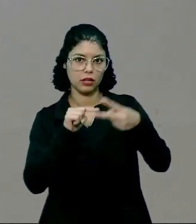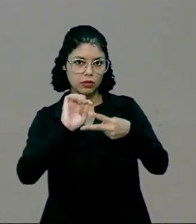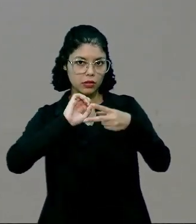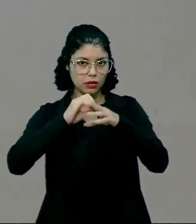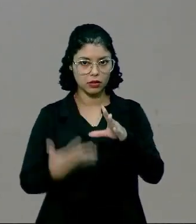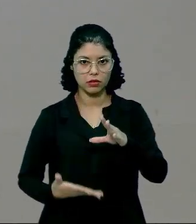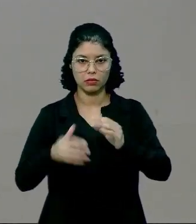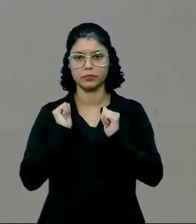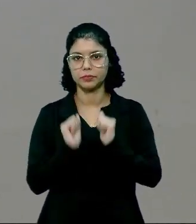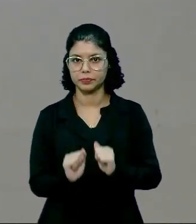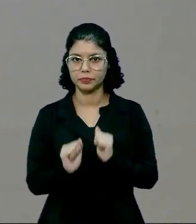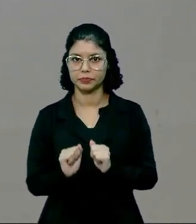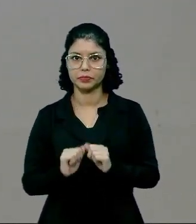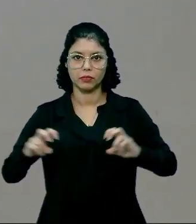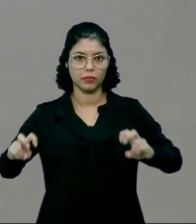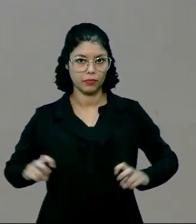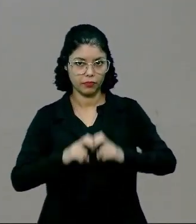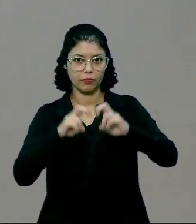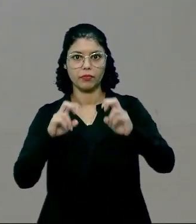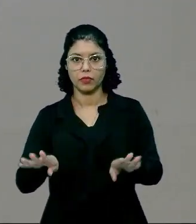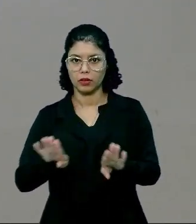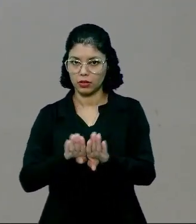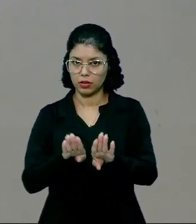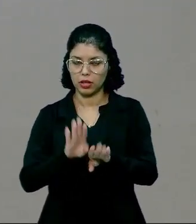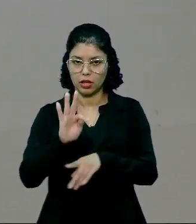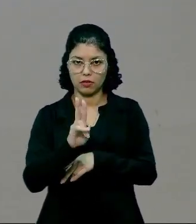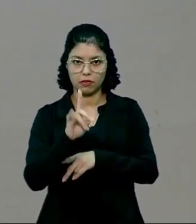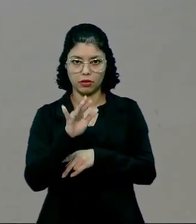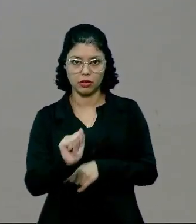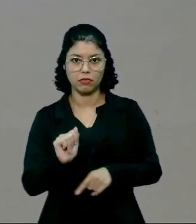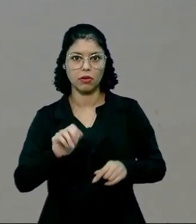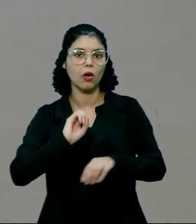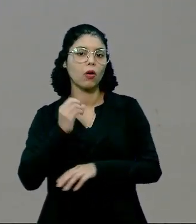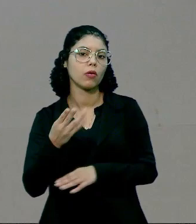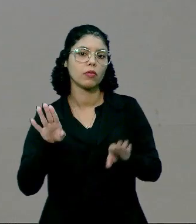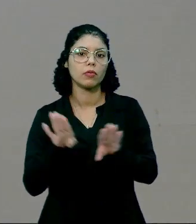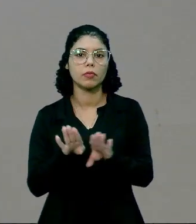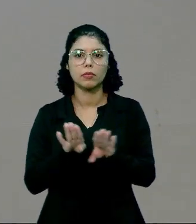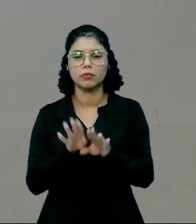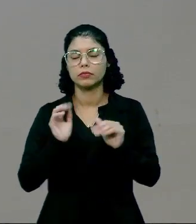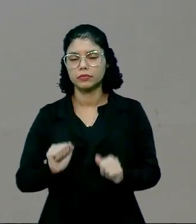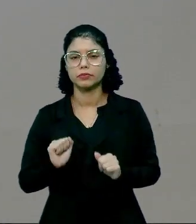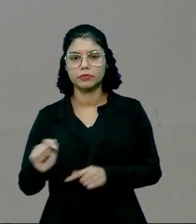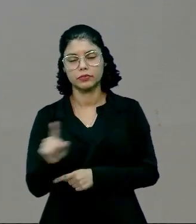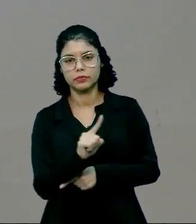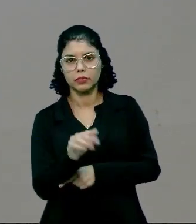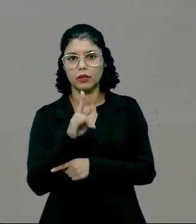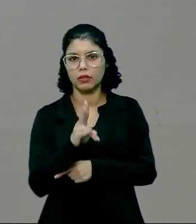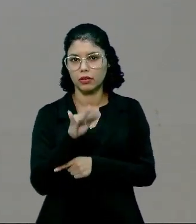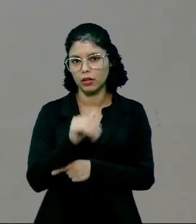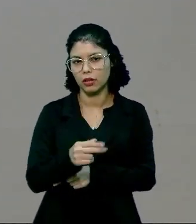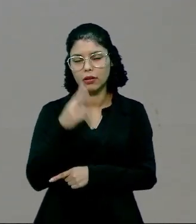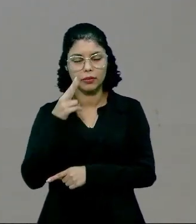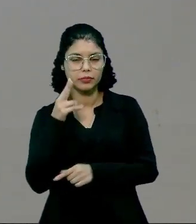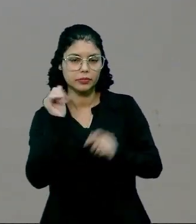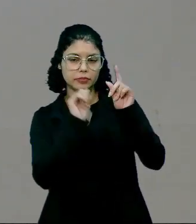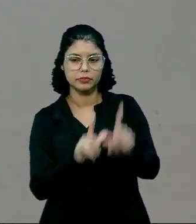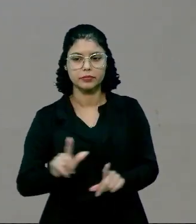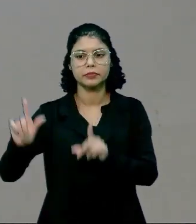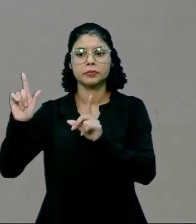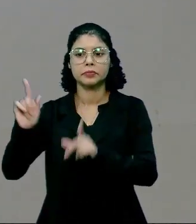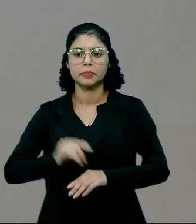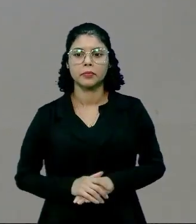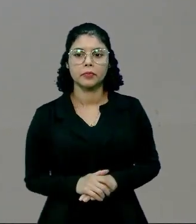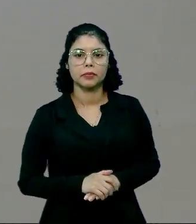características ela pode ser uma colisão efetiva ou ela pode ser uma colisão não efetiva Então vamos ver na tela quando